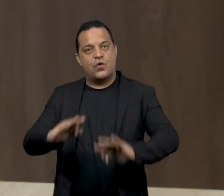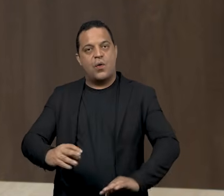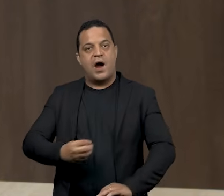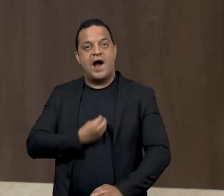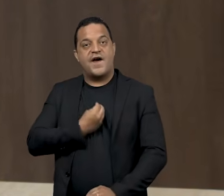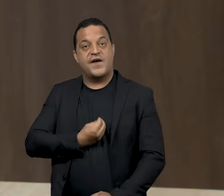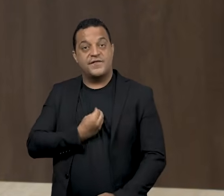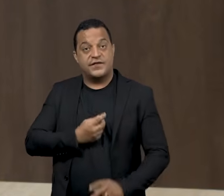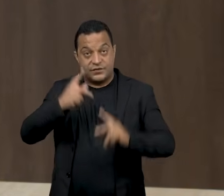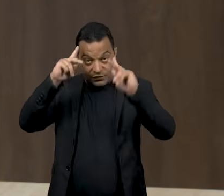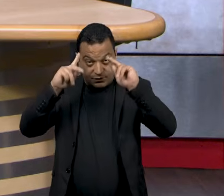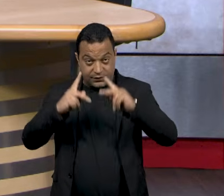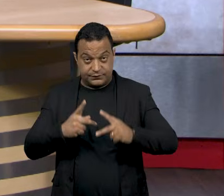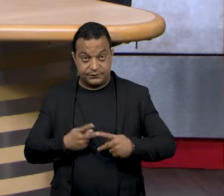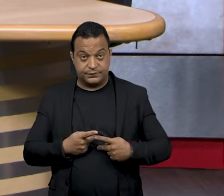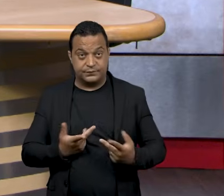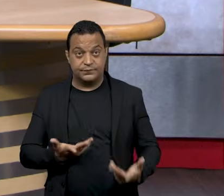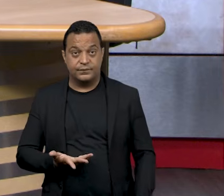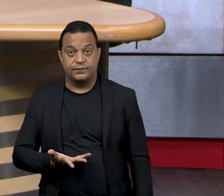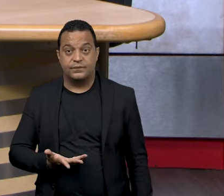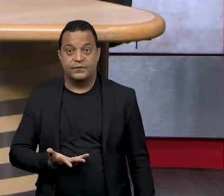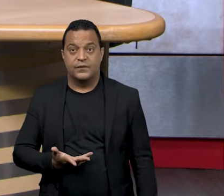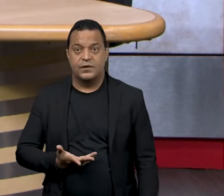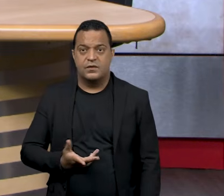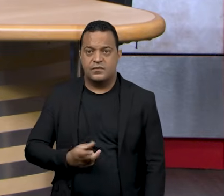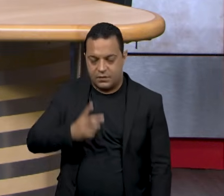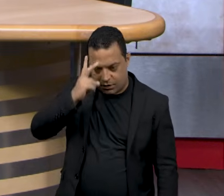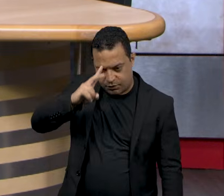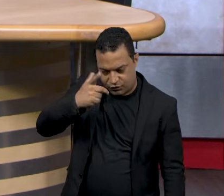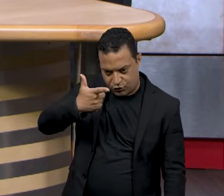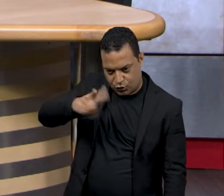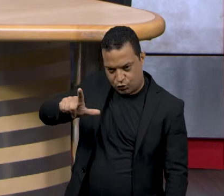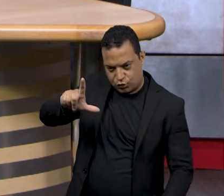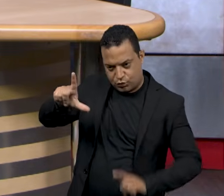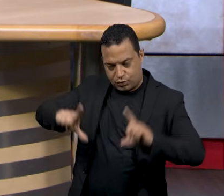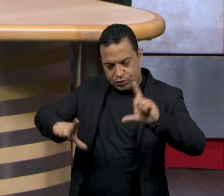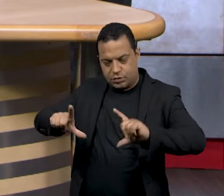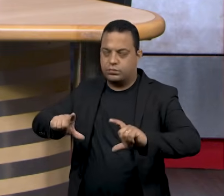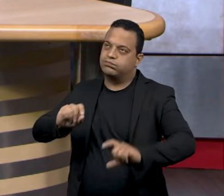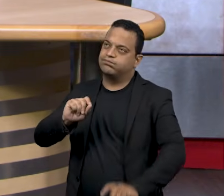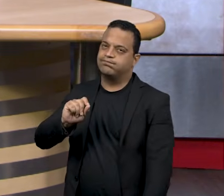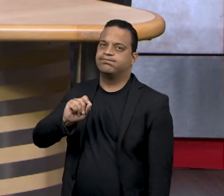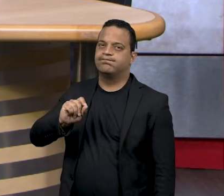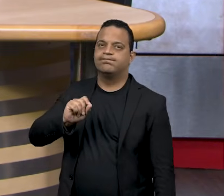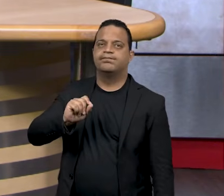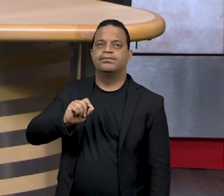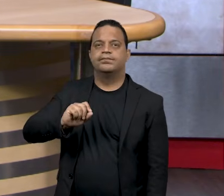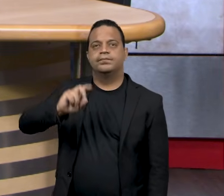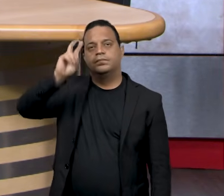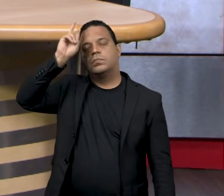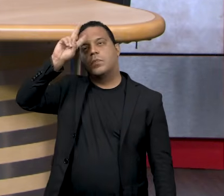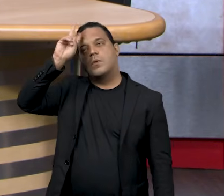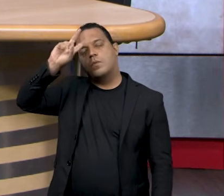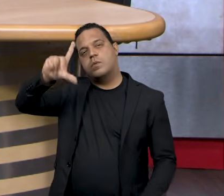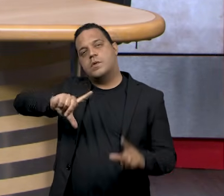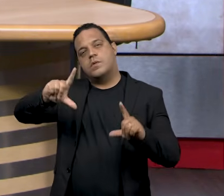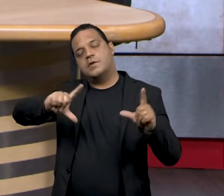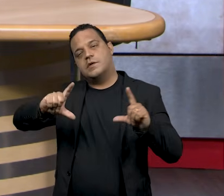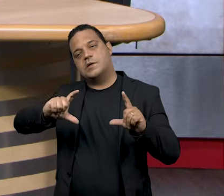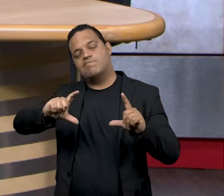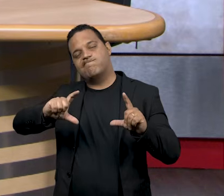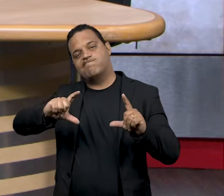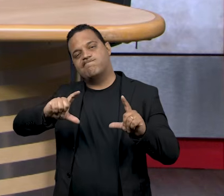tem prazer em abençoar a vida do homem. E falando nisso, ainda temos tempo. Você tem mais algum programa que você gostaria de destacar? Eu lembro